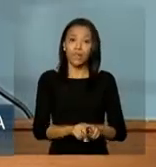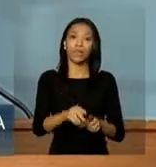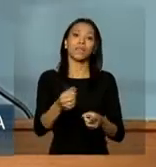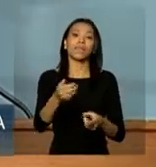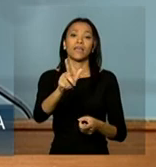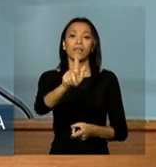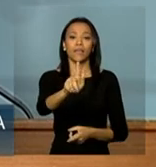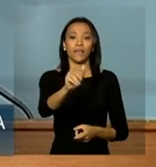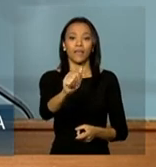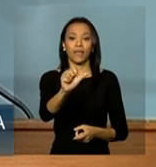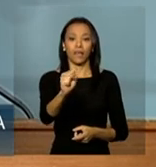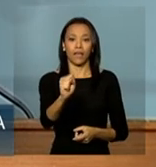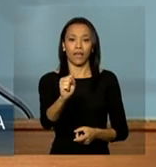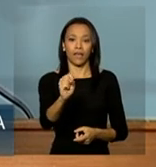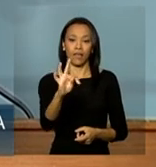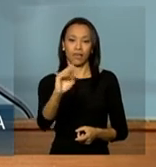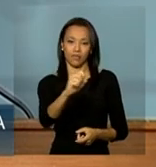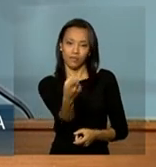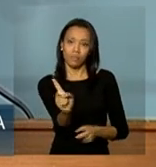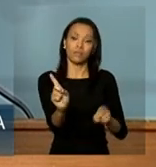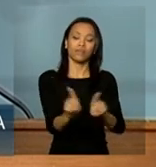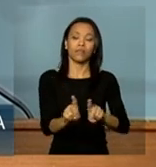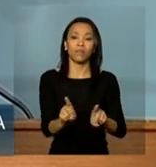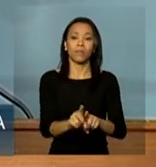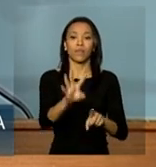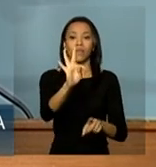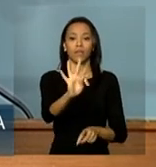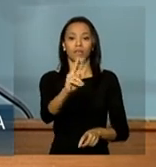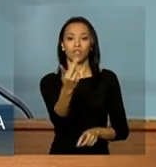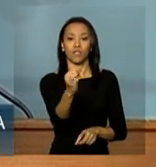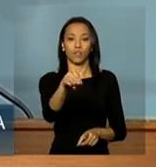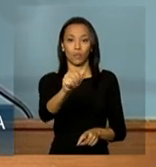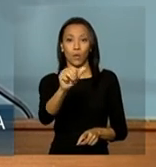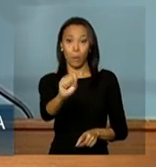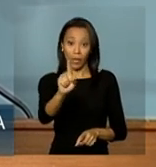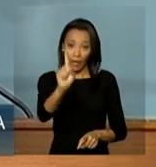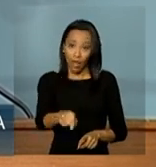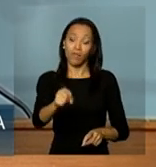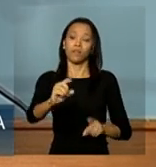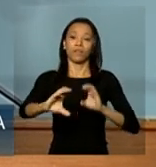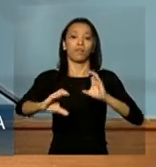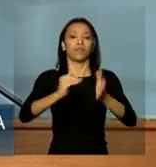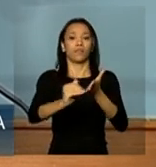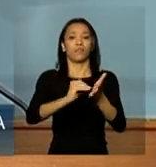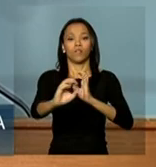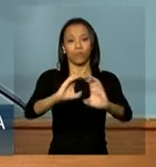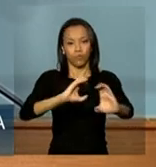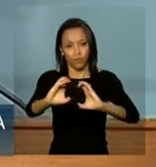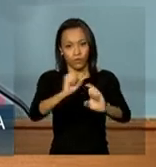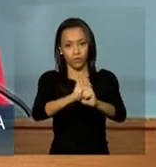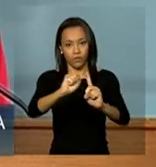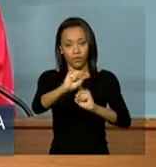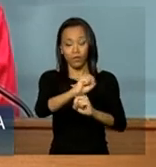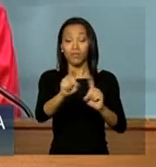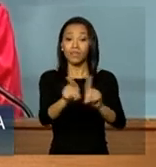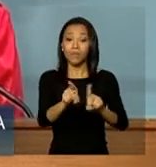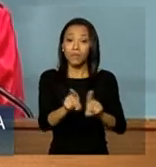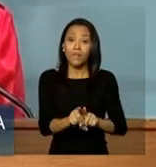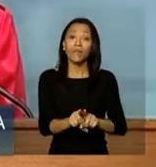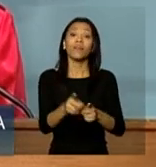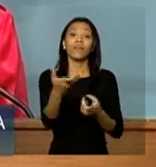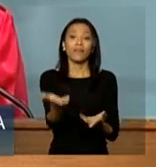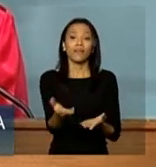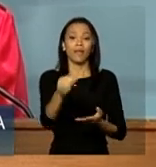Gastão Vieira, do Turismo, o ministro Thomas Trauma, da Secretaria de Comunicação Social, e a querida Maria